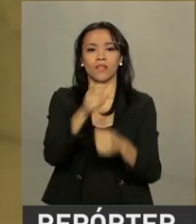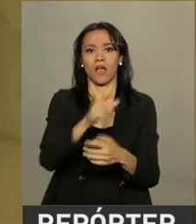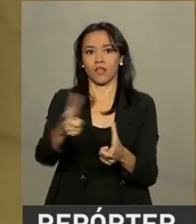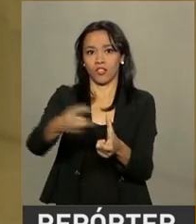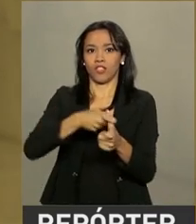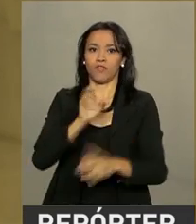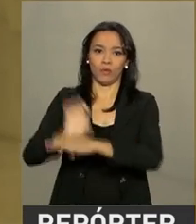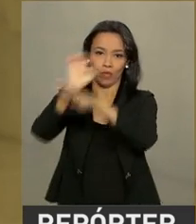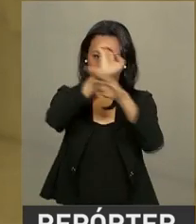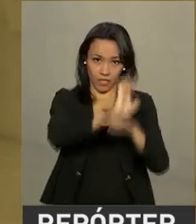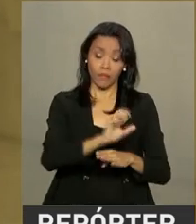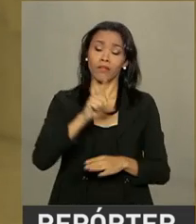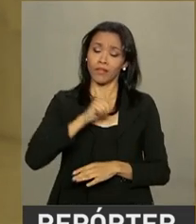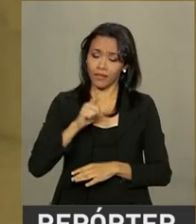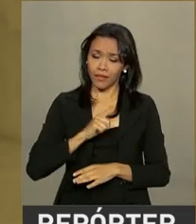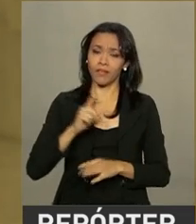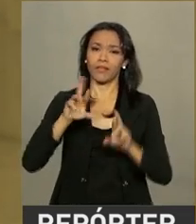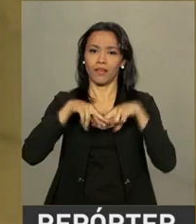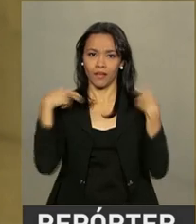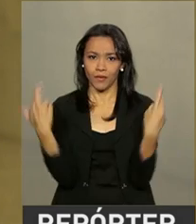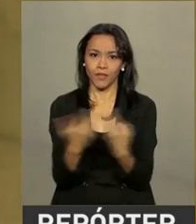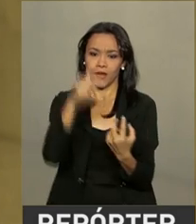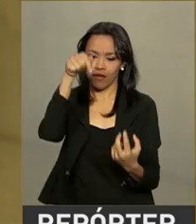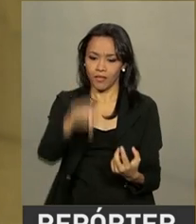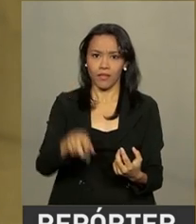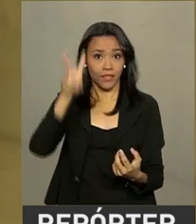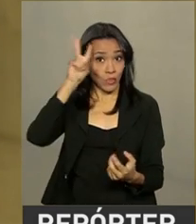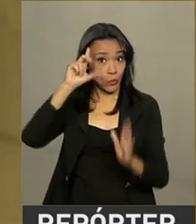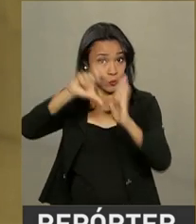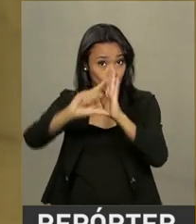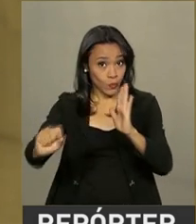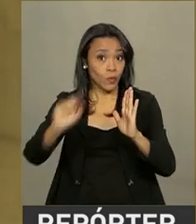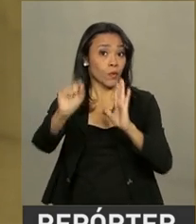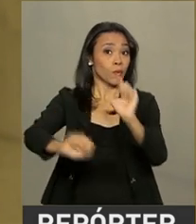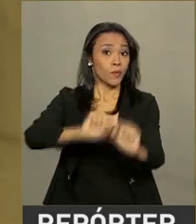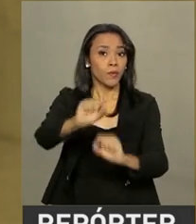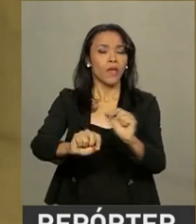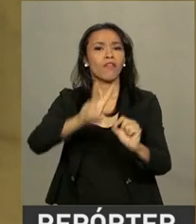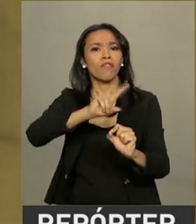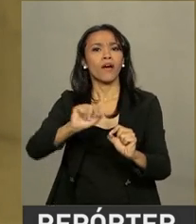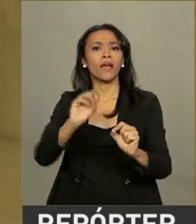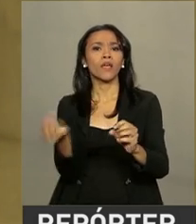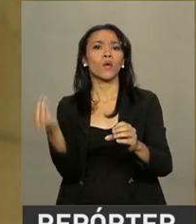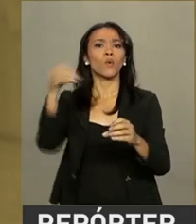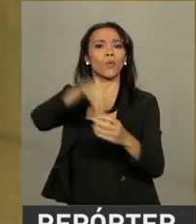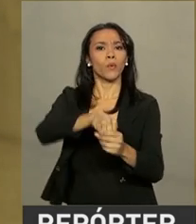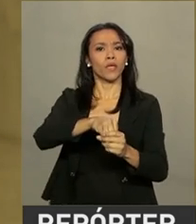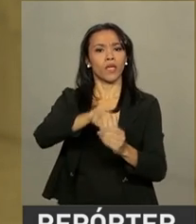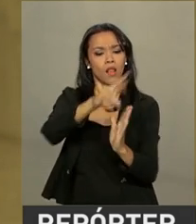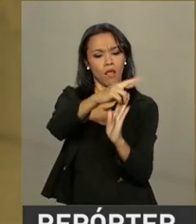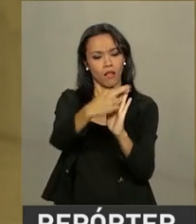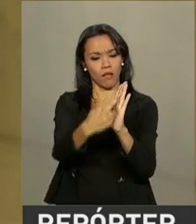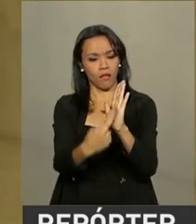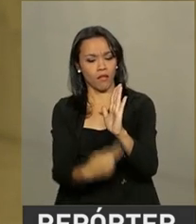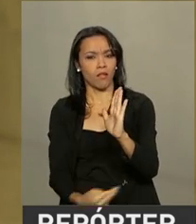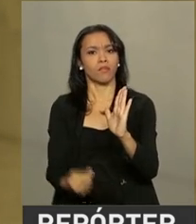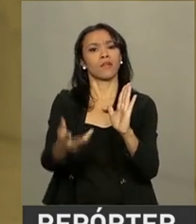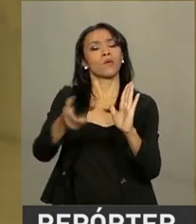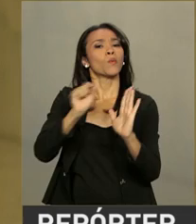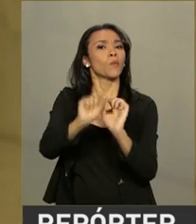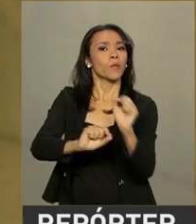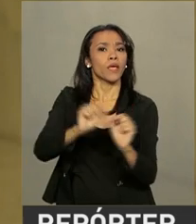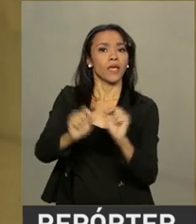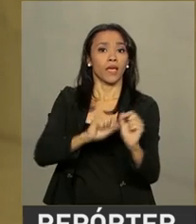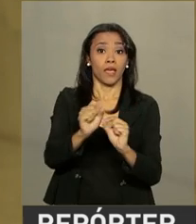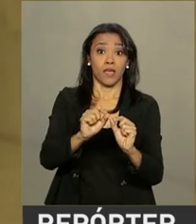no Palácio do Planalto, nesta segunda-feira, ficou definido que o deputado Espiridião Amin vai incluir em seu relatório as duas contrapartidas